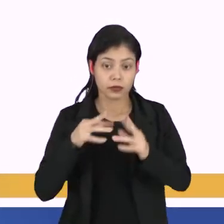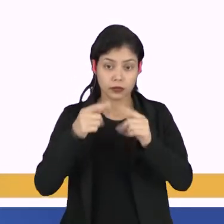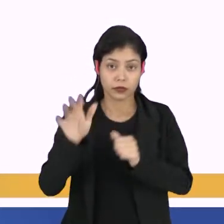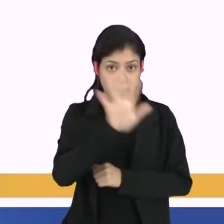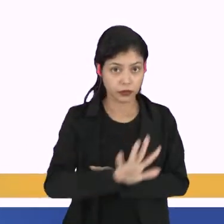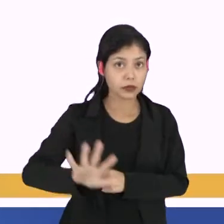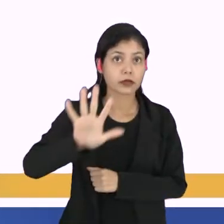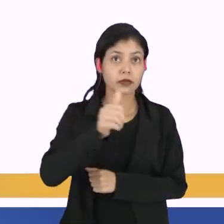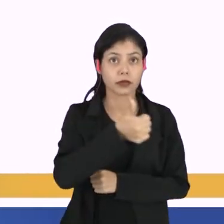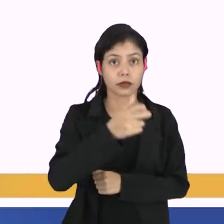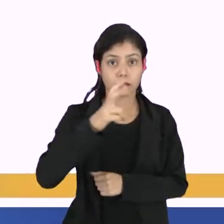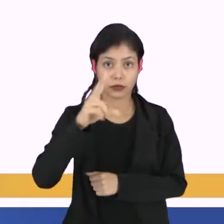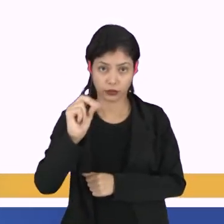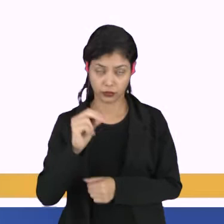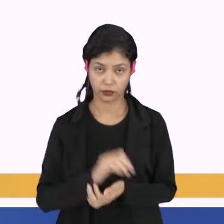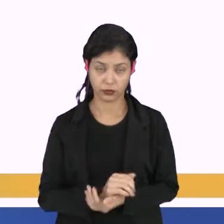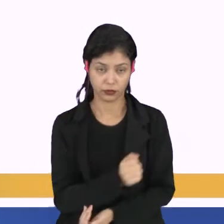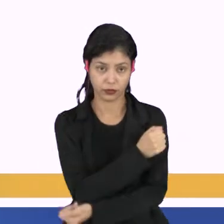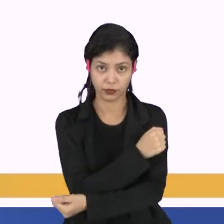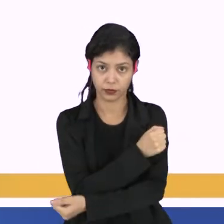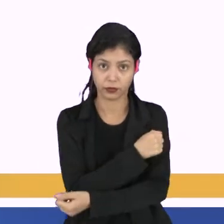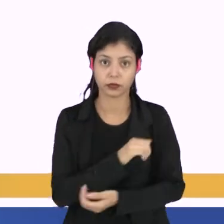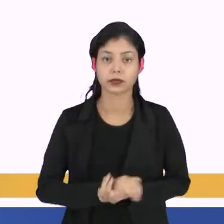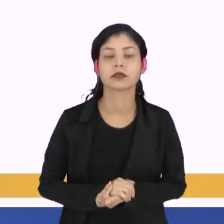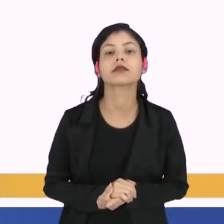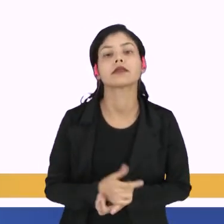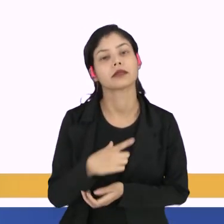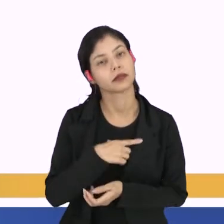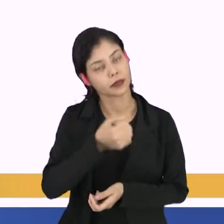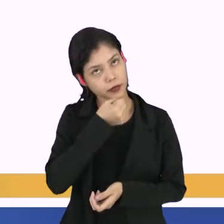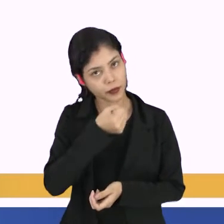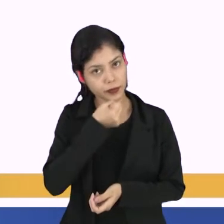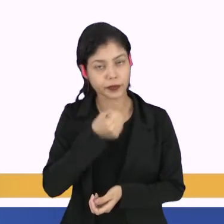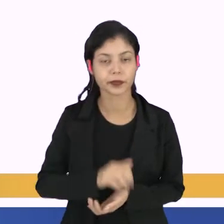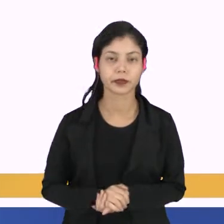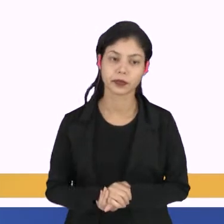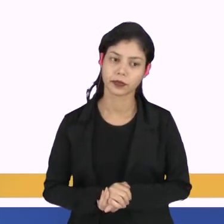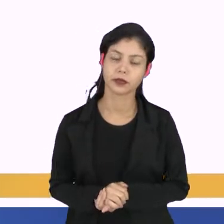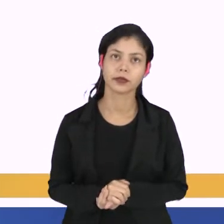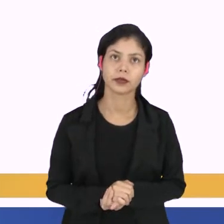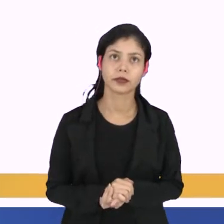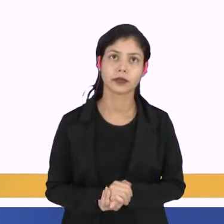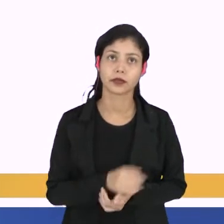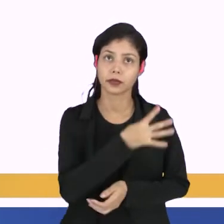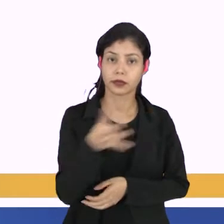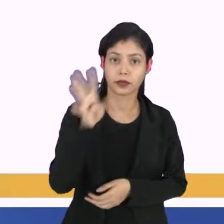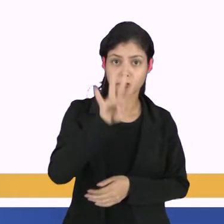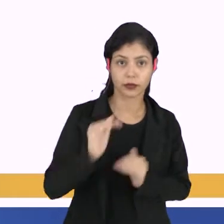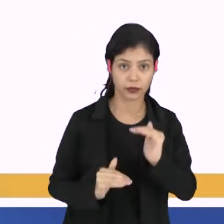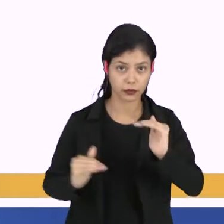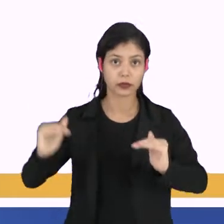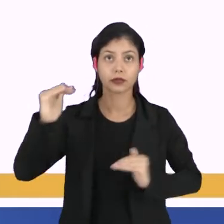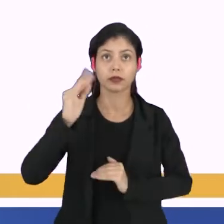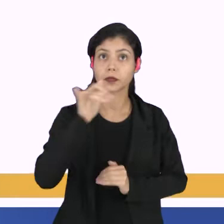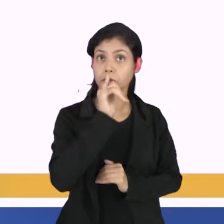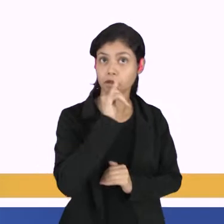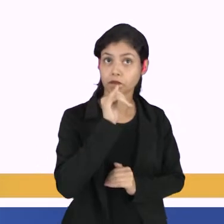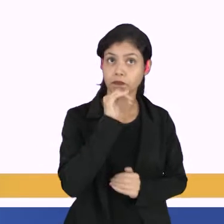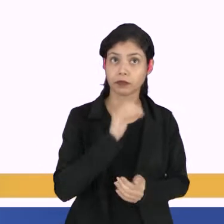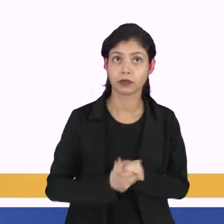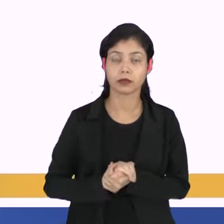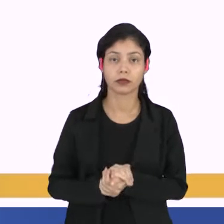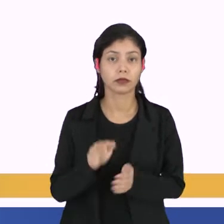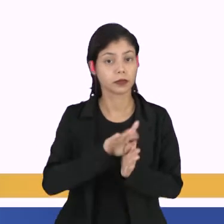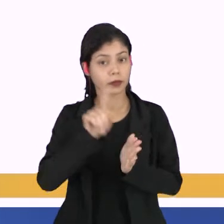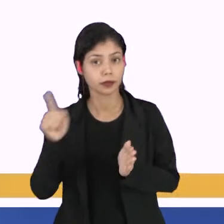total de 150 alunos que participaram dessa entrevista. A tabela acima é um exemplo, ou a